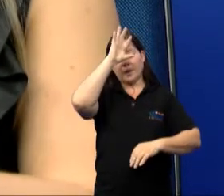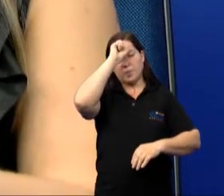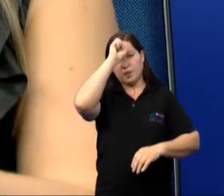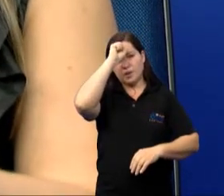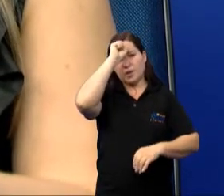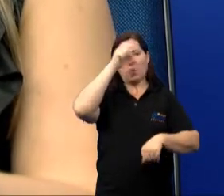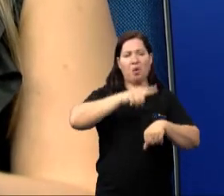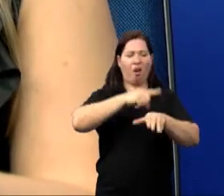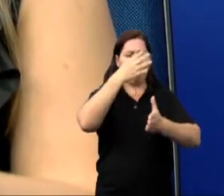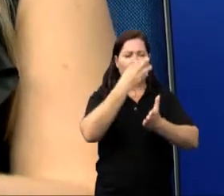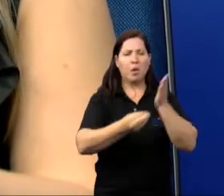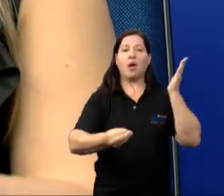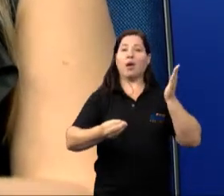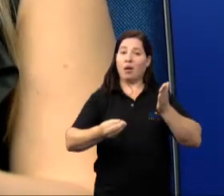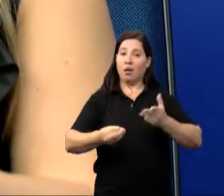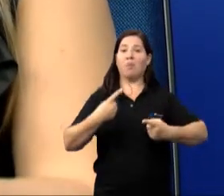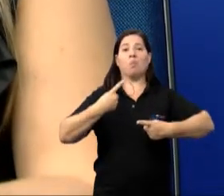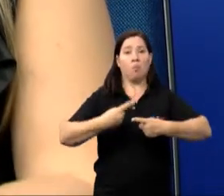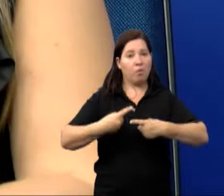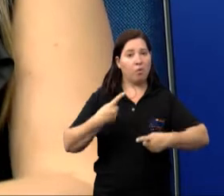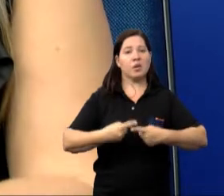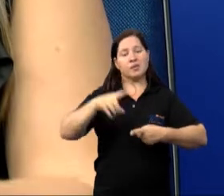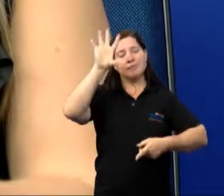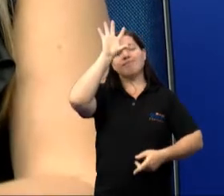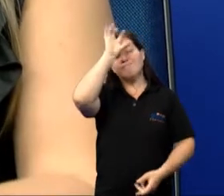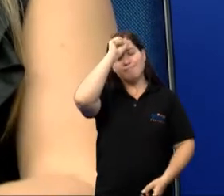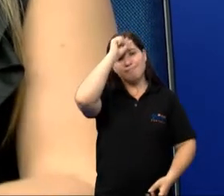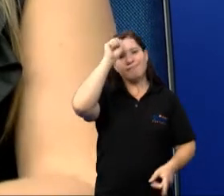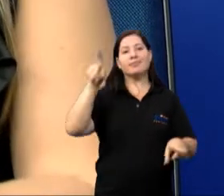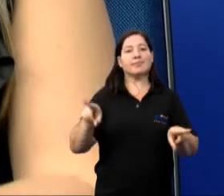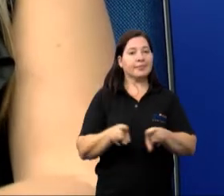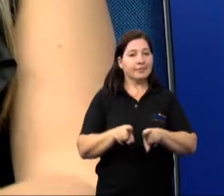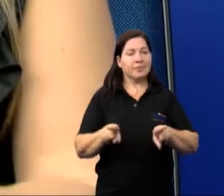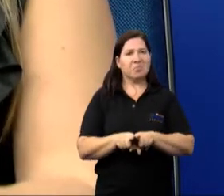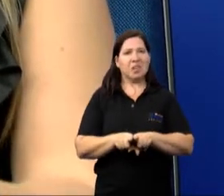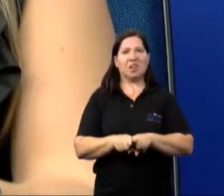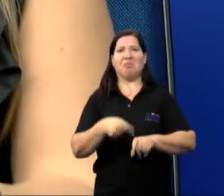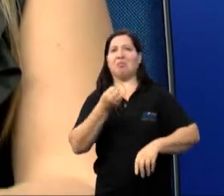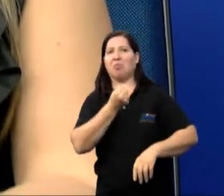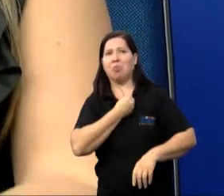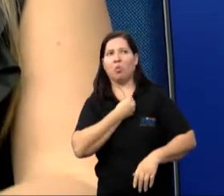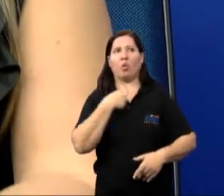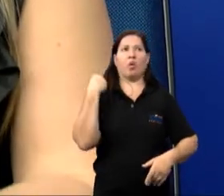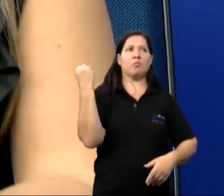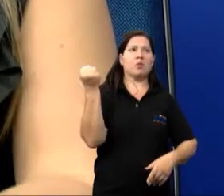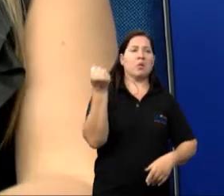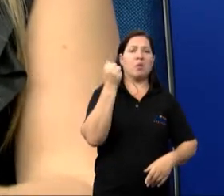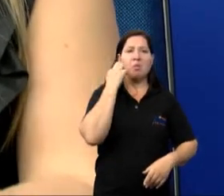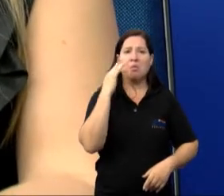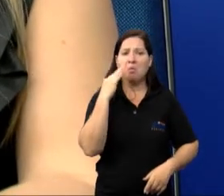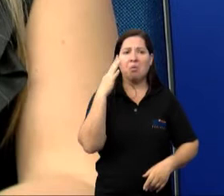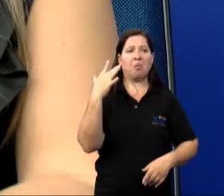ela está aprendendo, né? E a questão dos números, a questão das cores, as crianças aprendem pelas vivências e